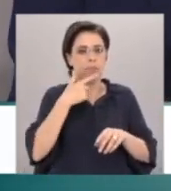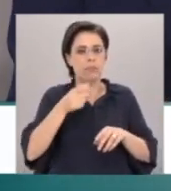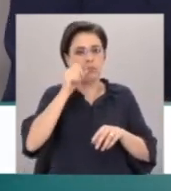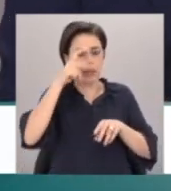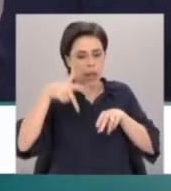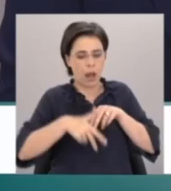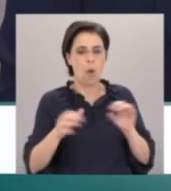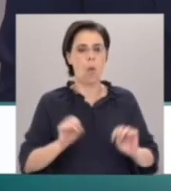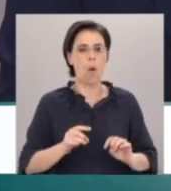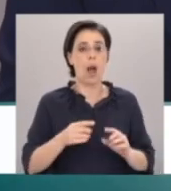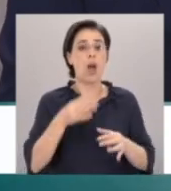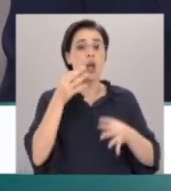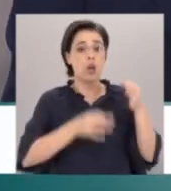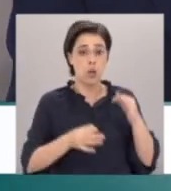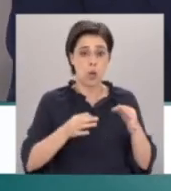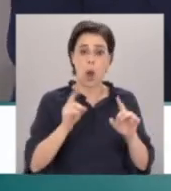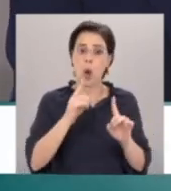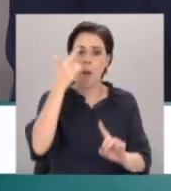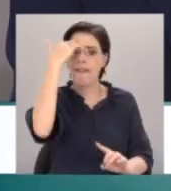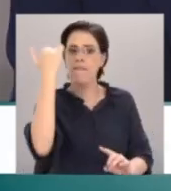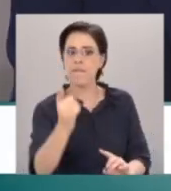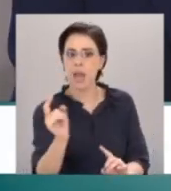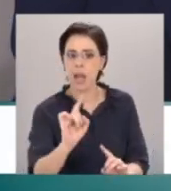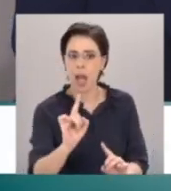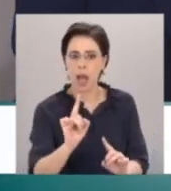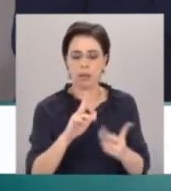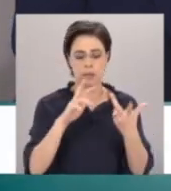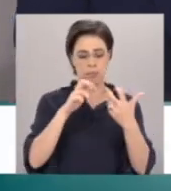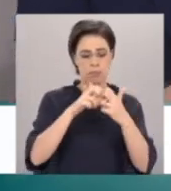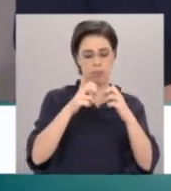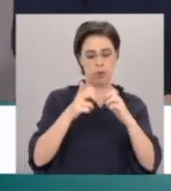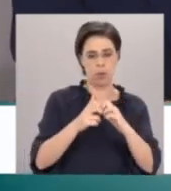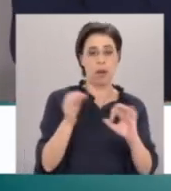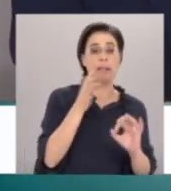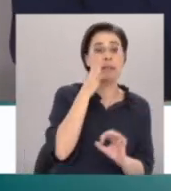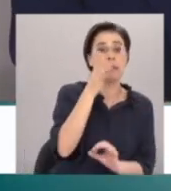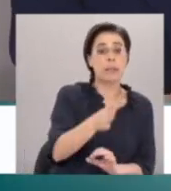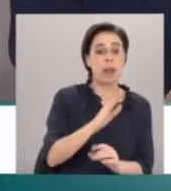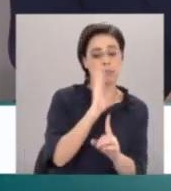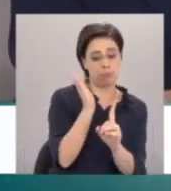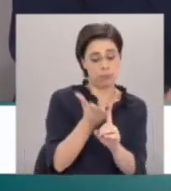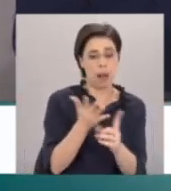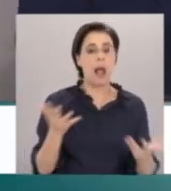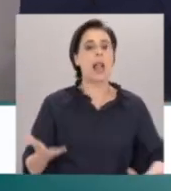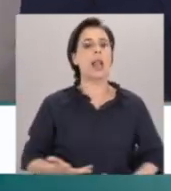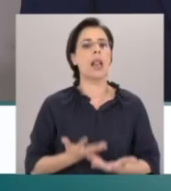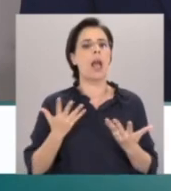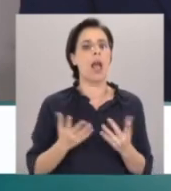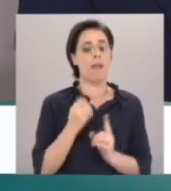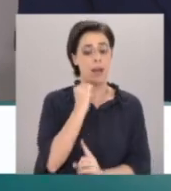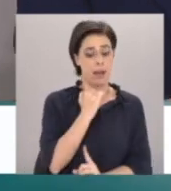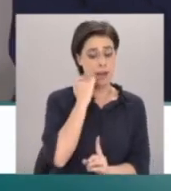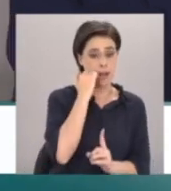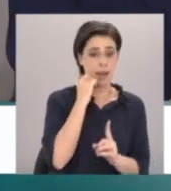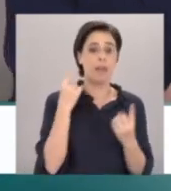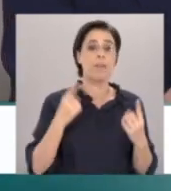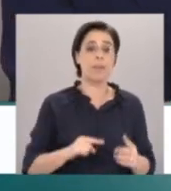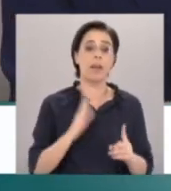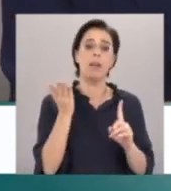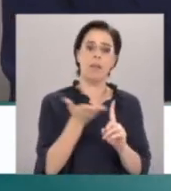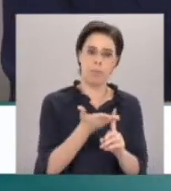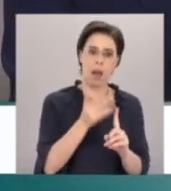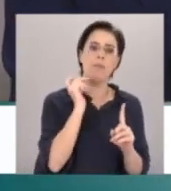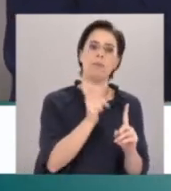justiça Não é vingança e também não temos um problema Como disse das penas serem leves crimes graves tem